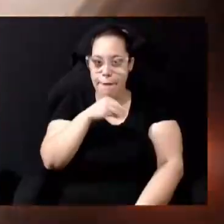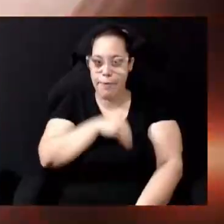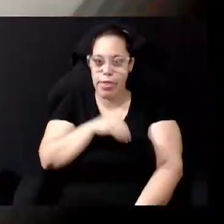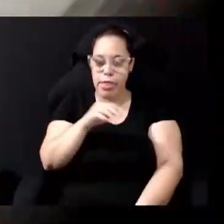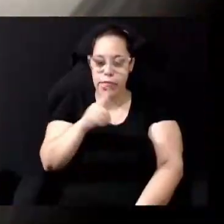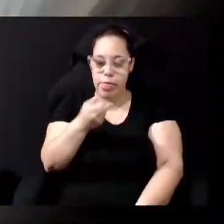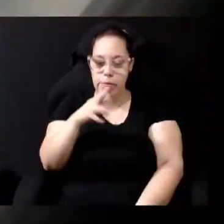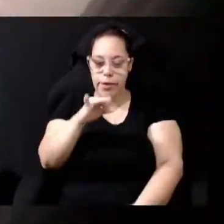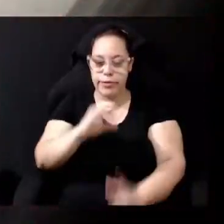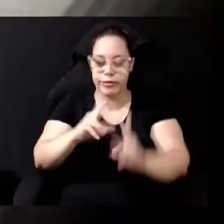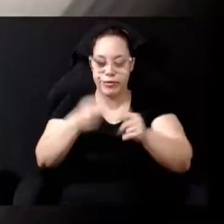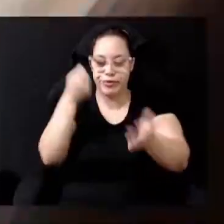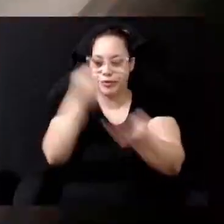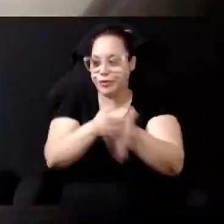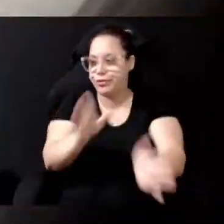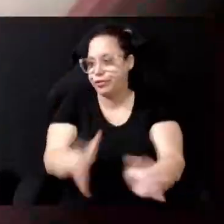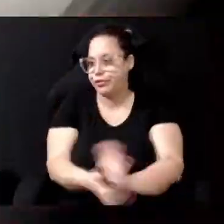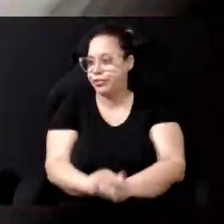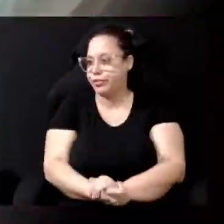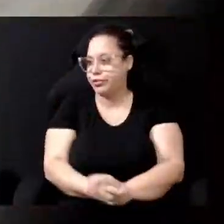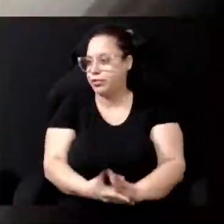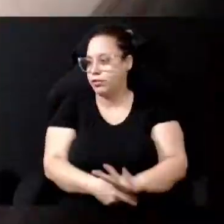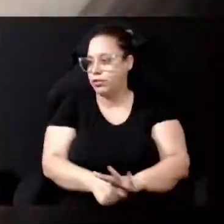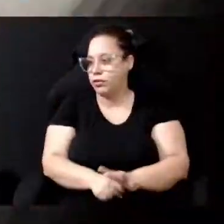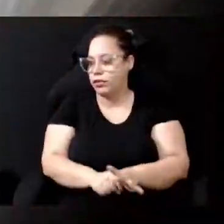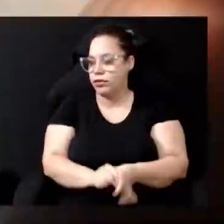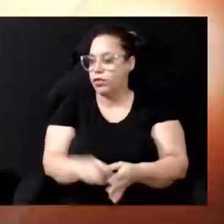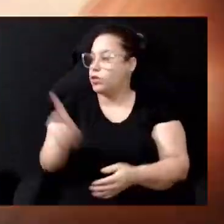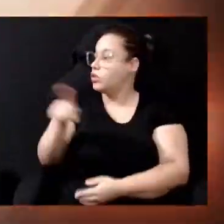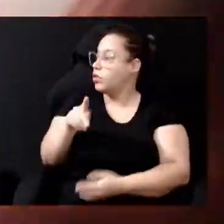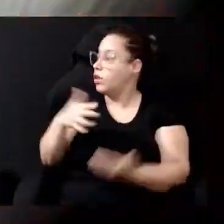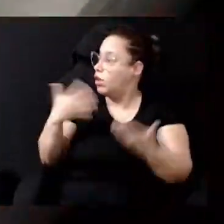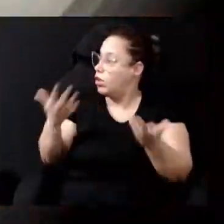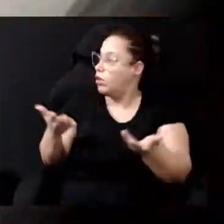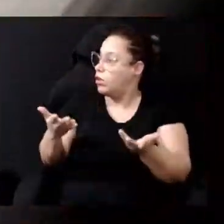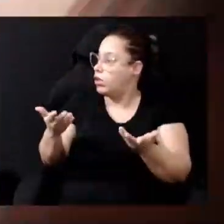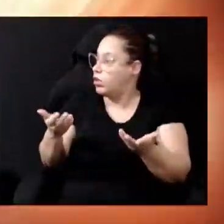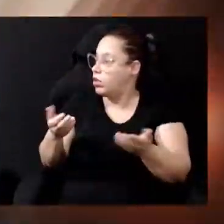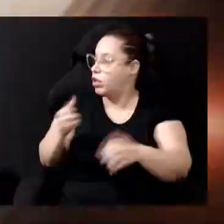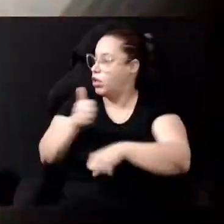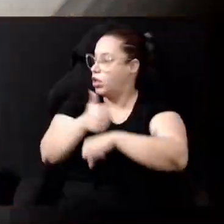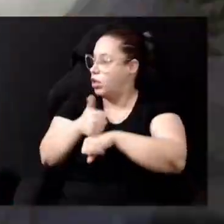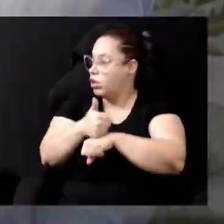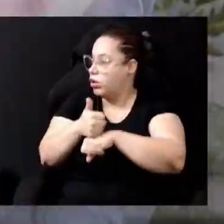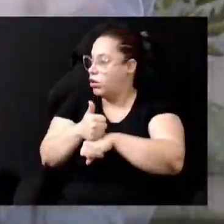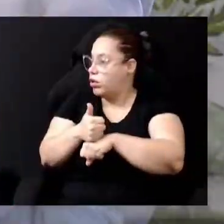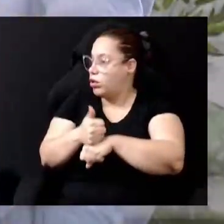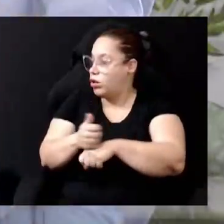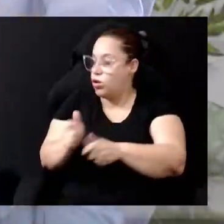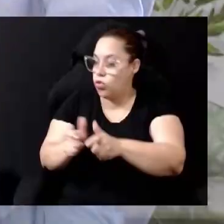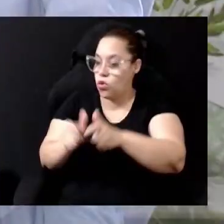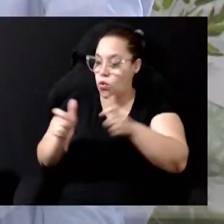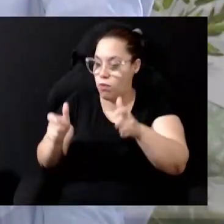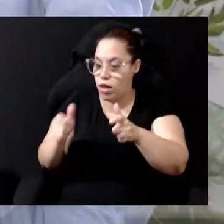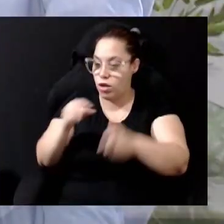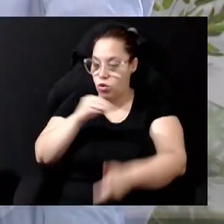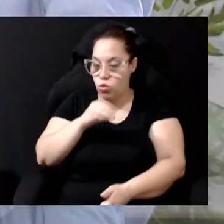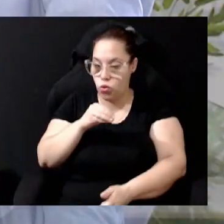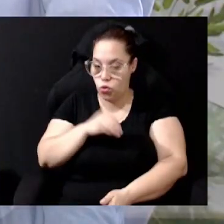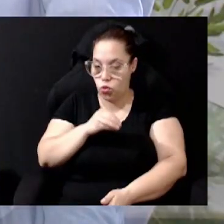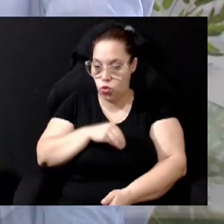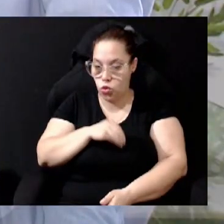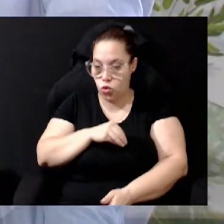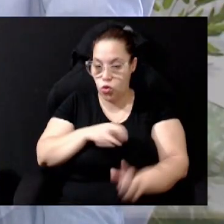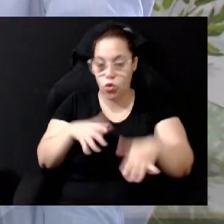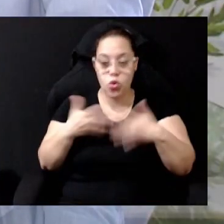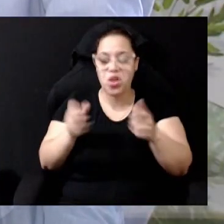sendo pago. Então sim, ele tem direito. Professor, no caso em que o colaborador tenha recebido um aumento salarial durante o ano, o que que acontece? O